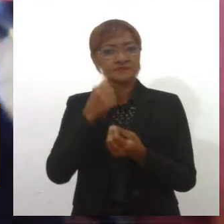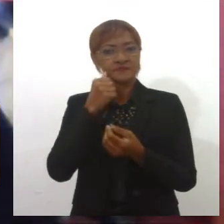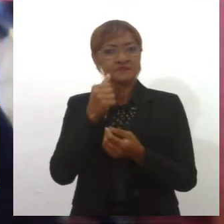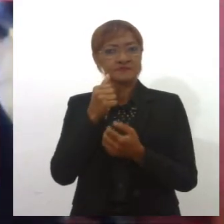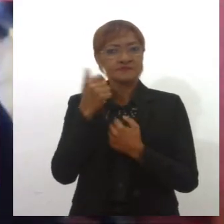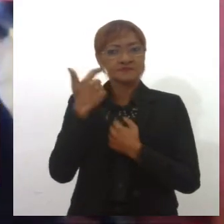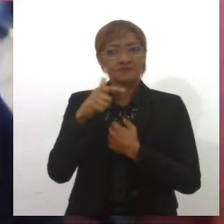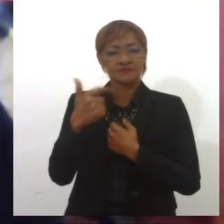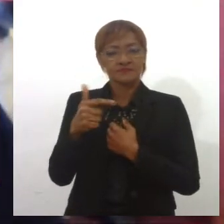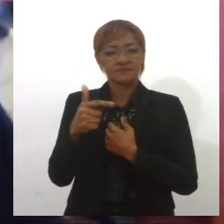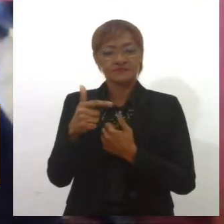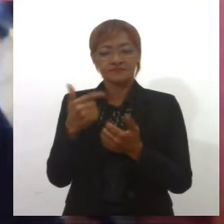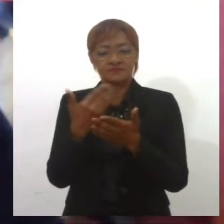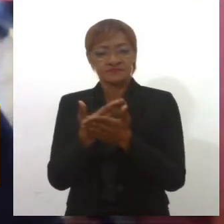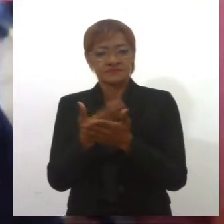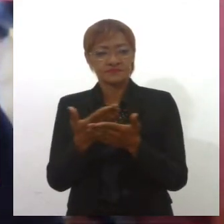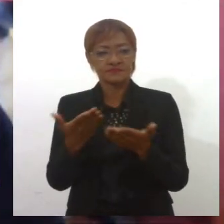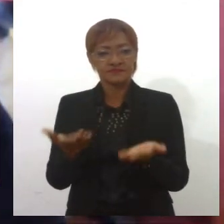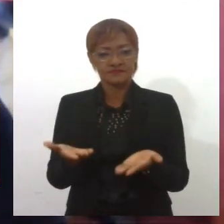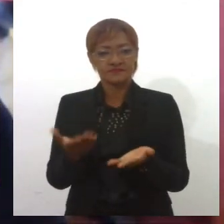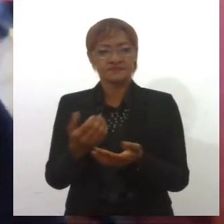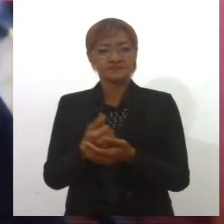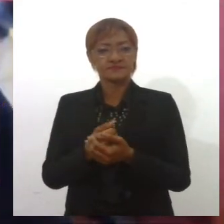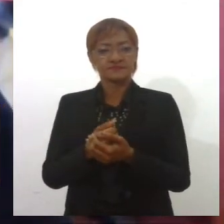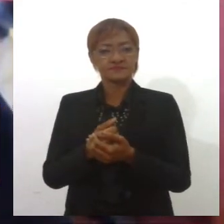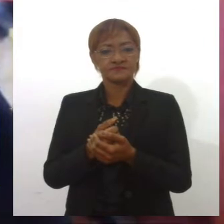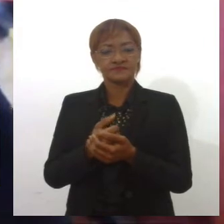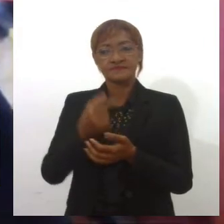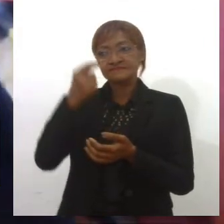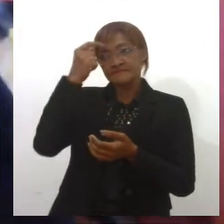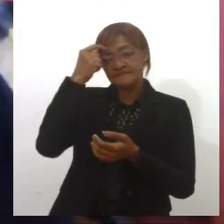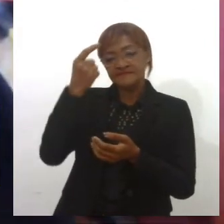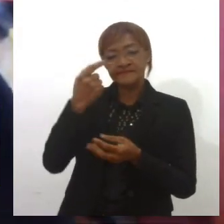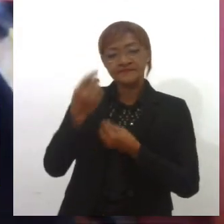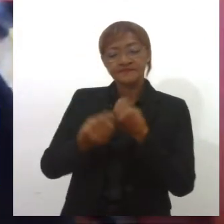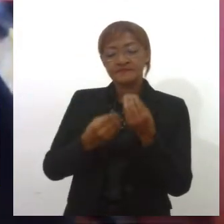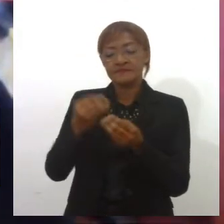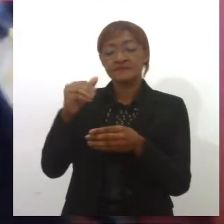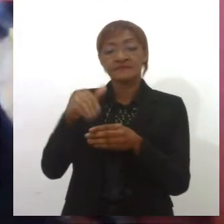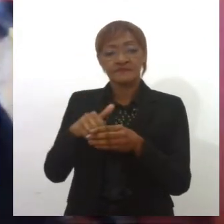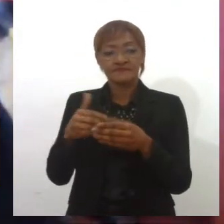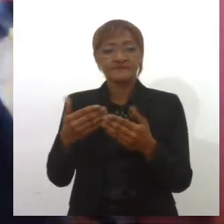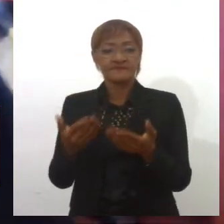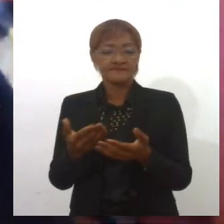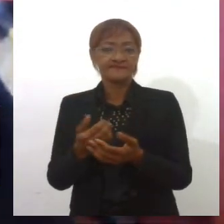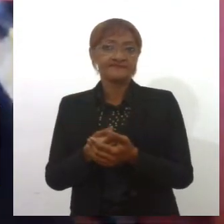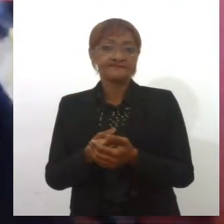intelectuais, né, mentais, para poder praticar o voto, que era considerado, né, algo que, muito discernimento,